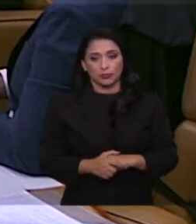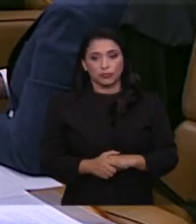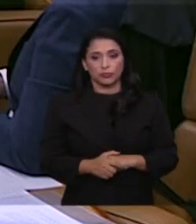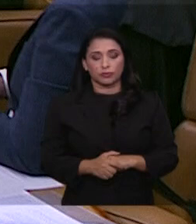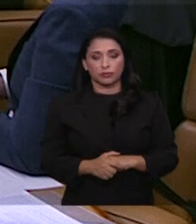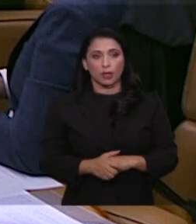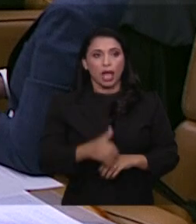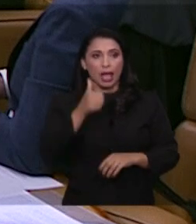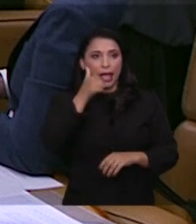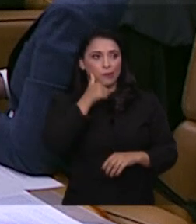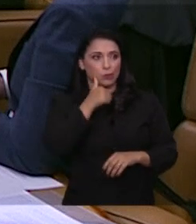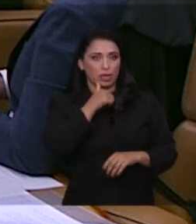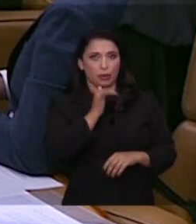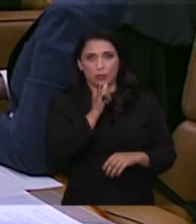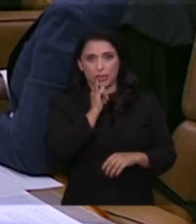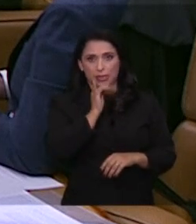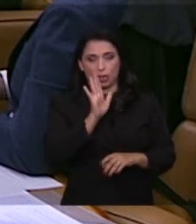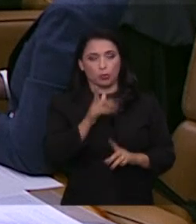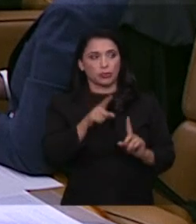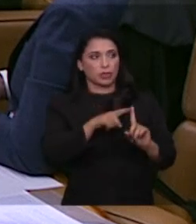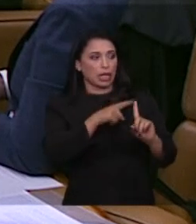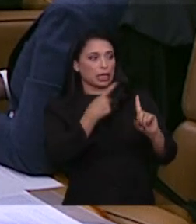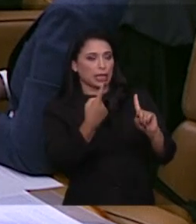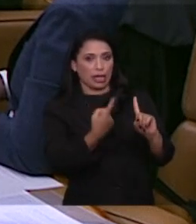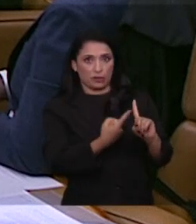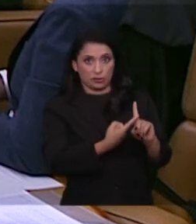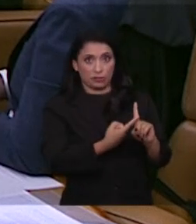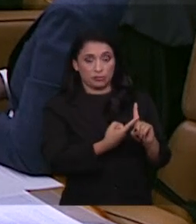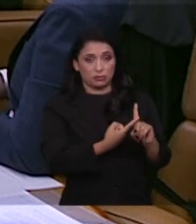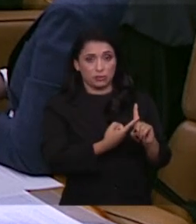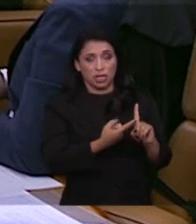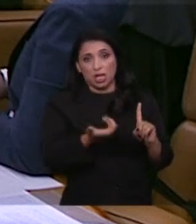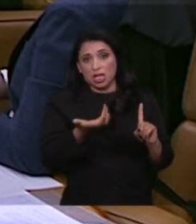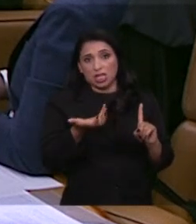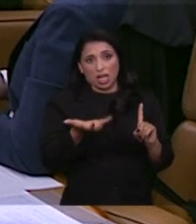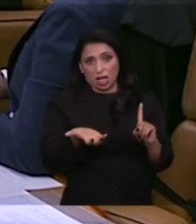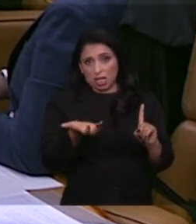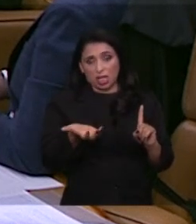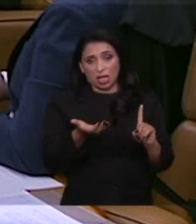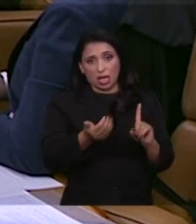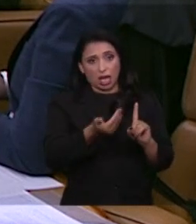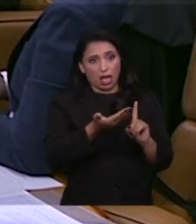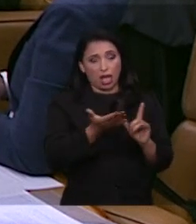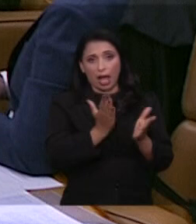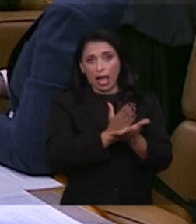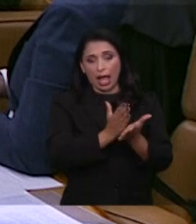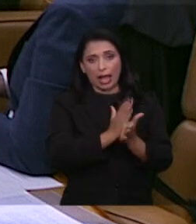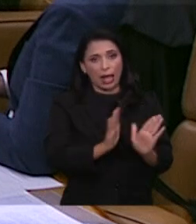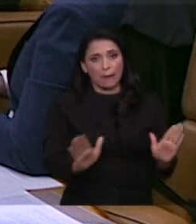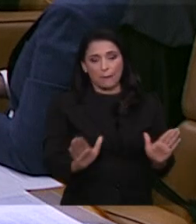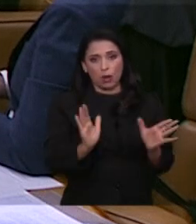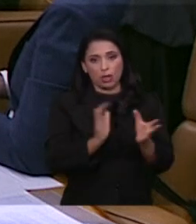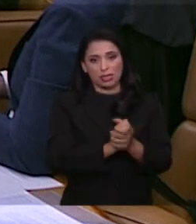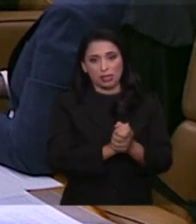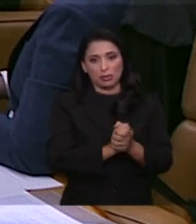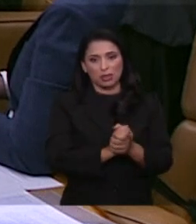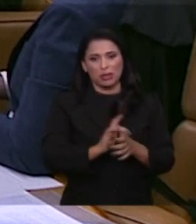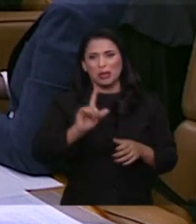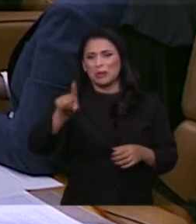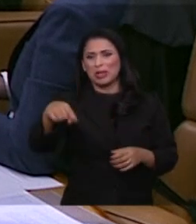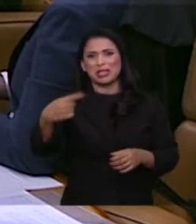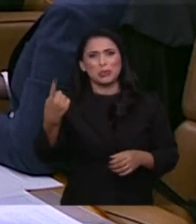A mulher está grávida, ela quer o fim do casamento, mas não quer se submeter depois a